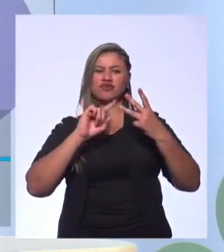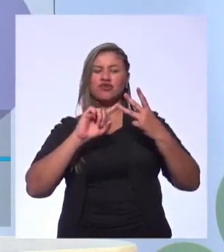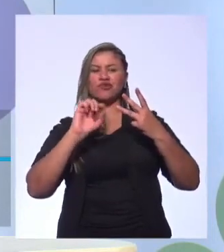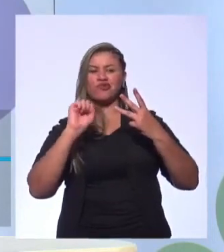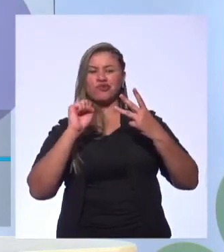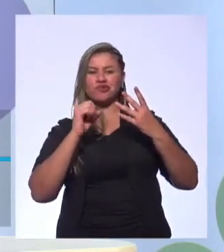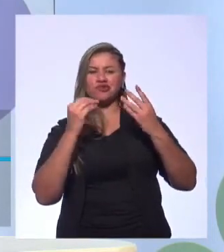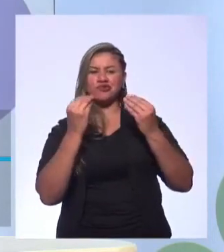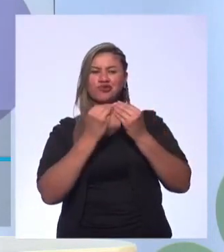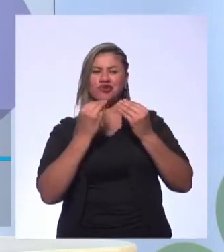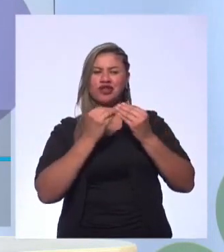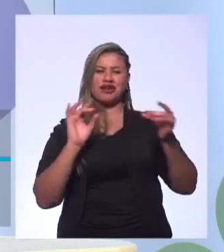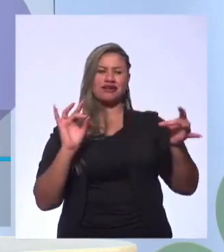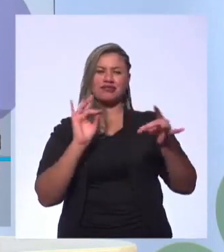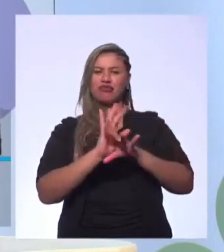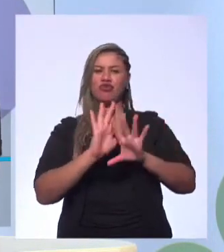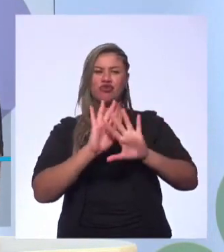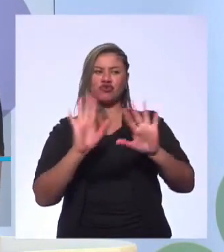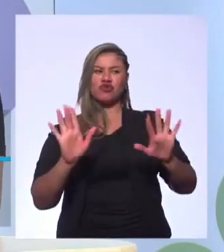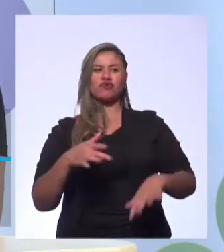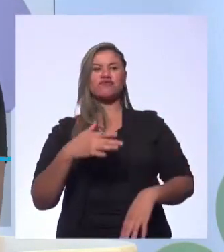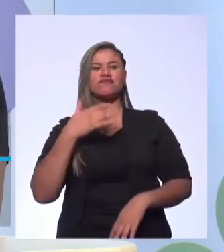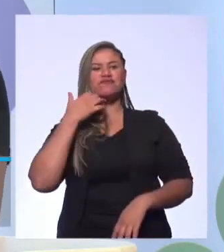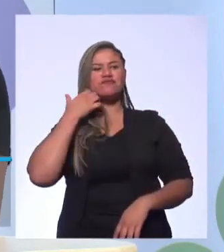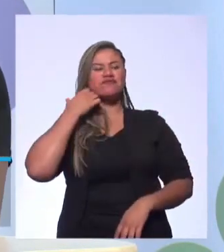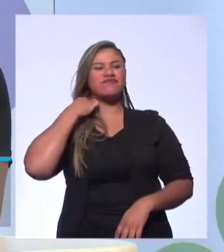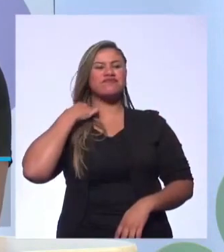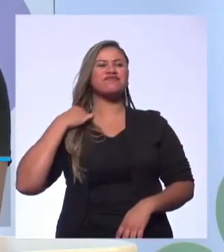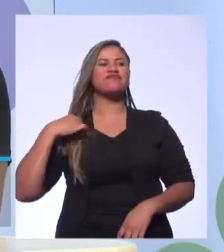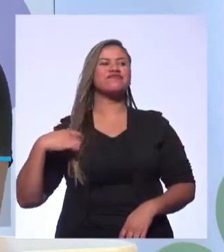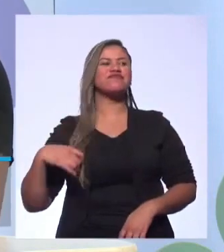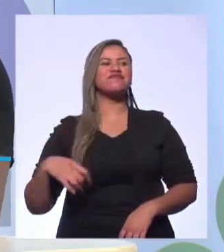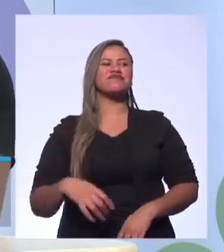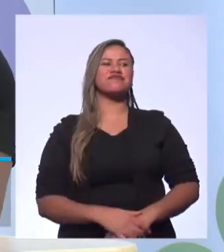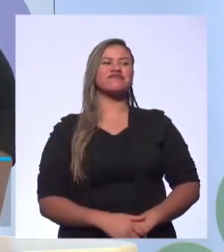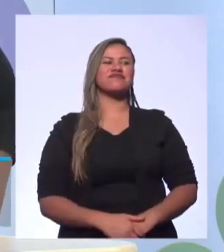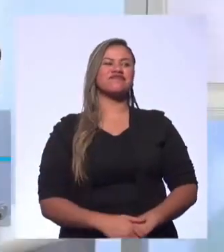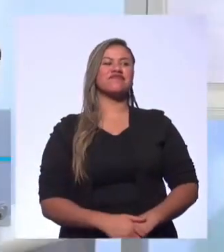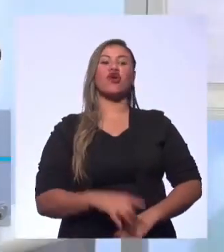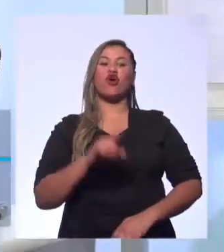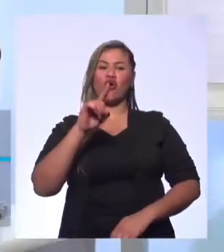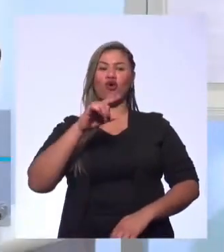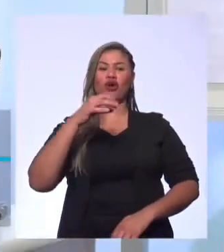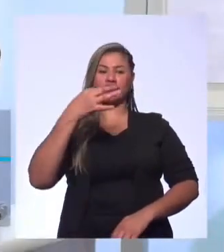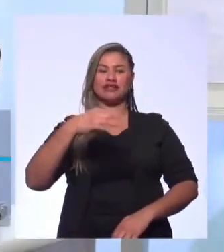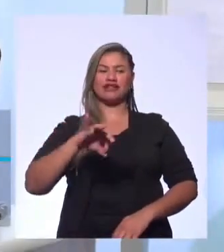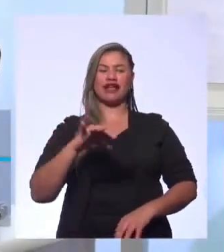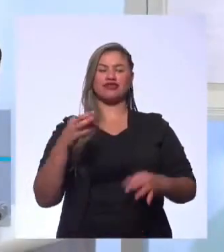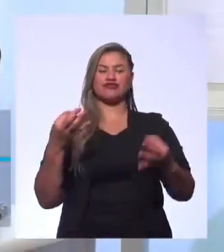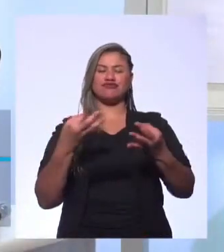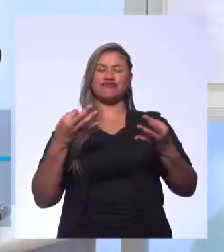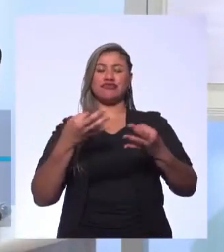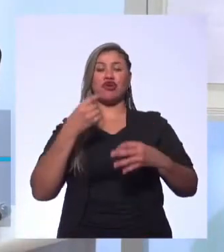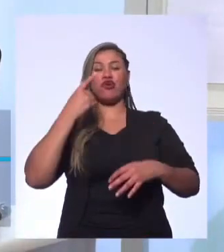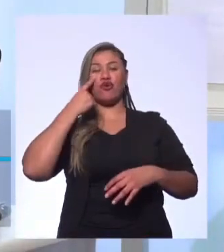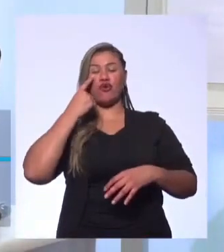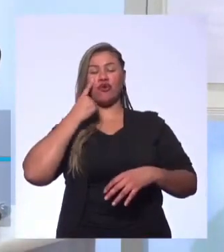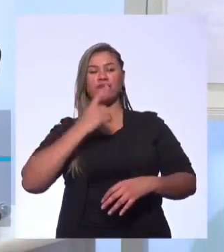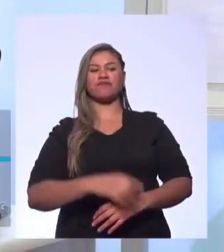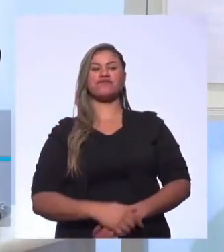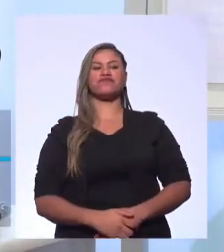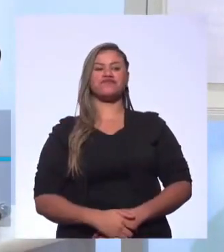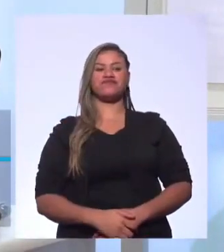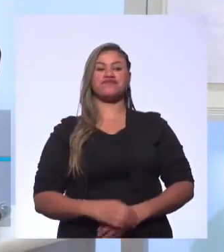moléculas. E aí ele parou por aí. Acho que Ele não conseguiu não fazer. conseguia terminar o restante. Ele está indo no caminho certo. Perfeito. Pessoal, então vamos lá.